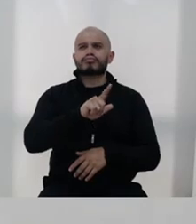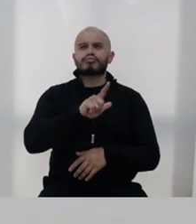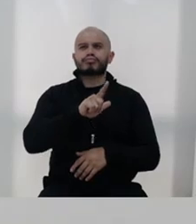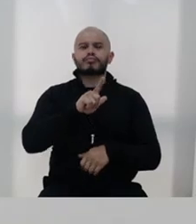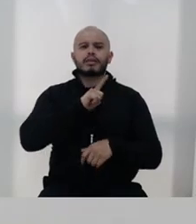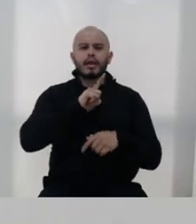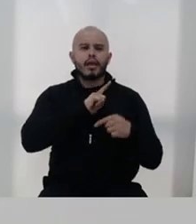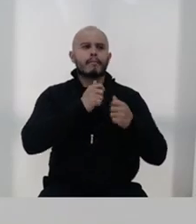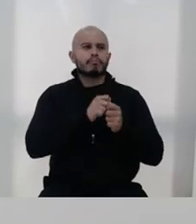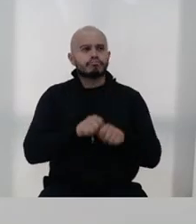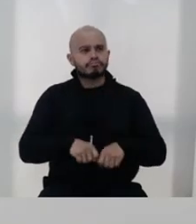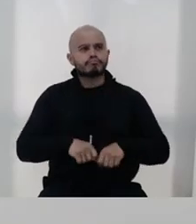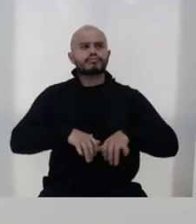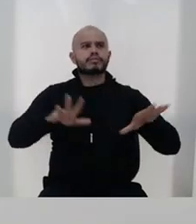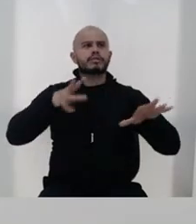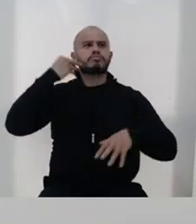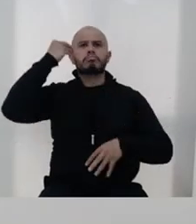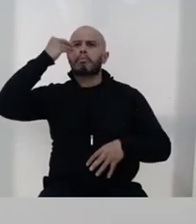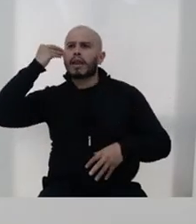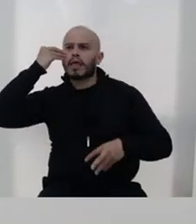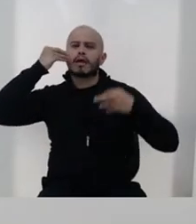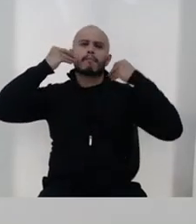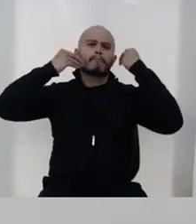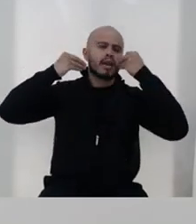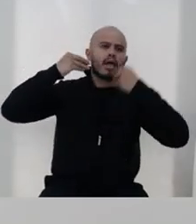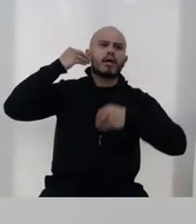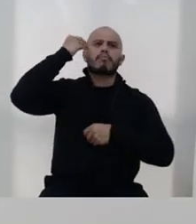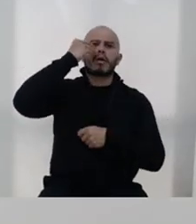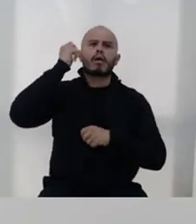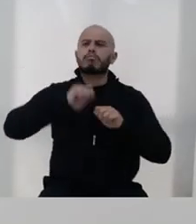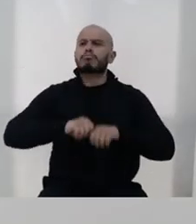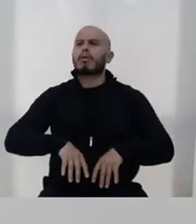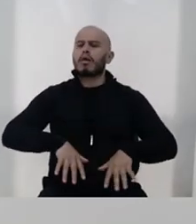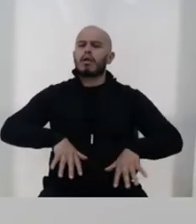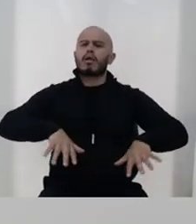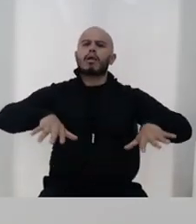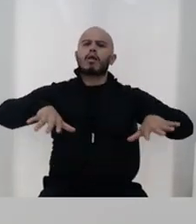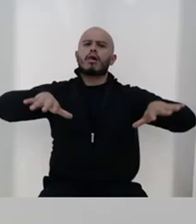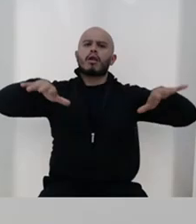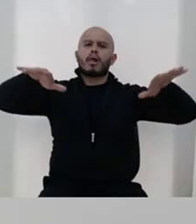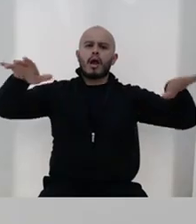um compartilhamento das nossas experiências que foi bastante significativo na